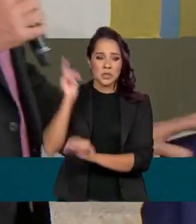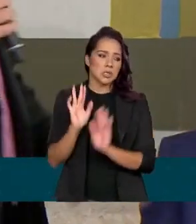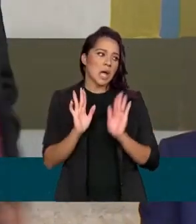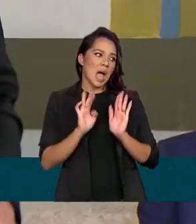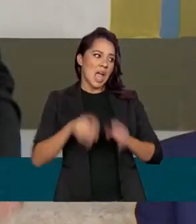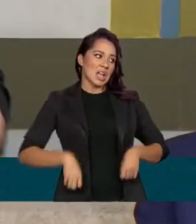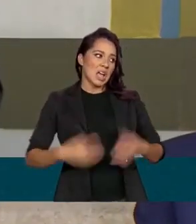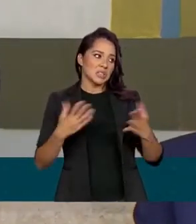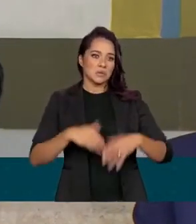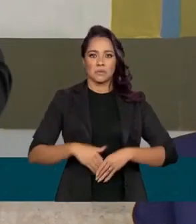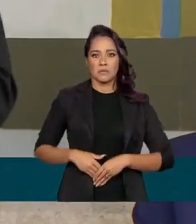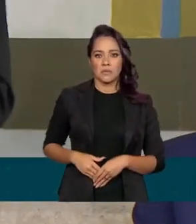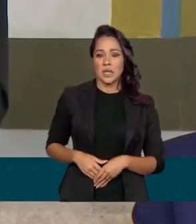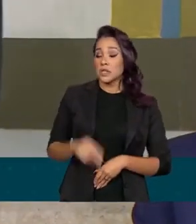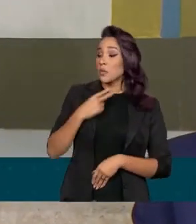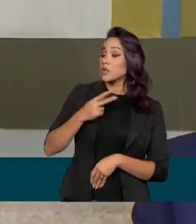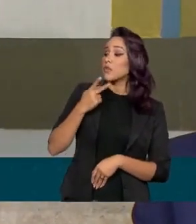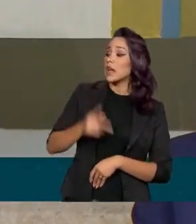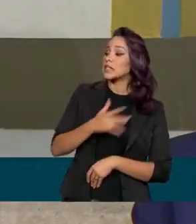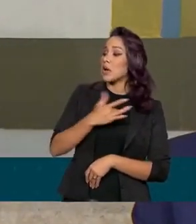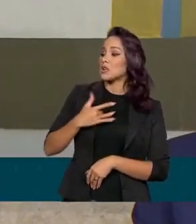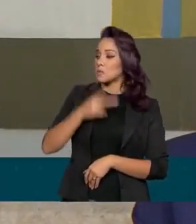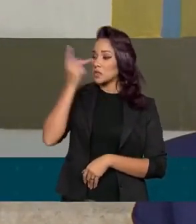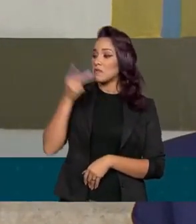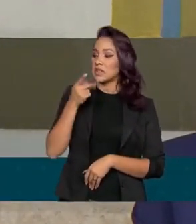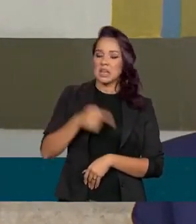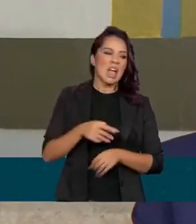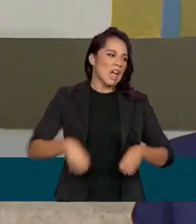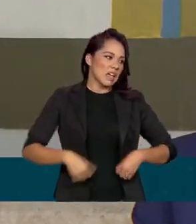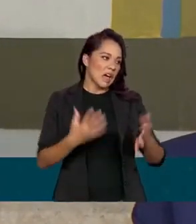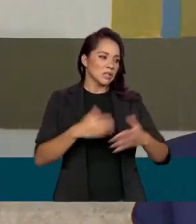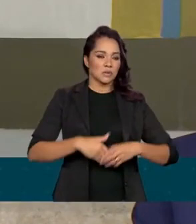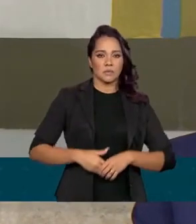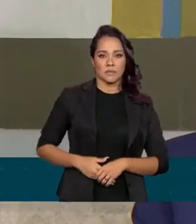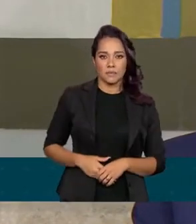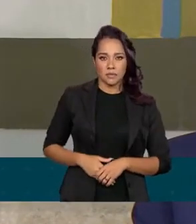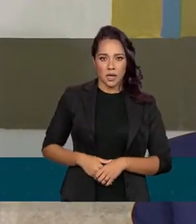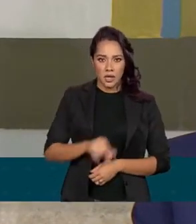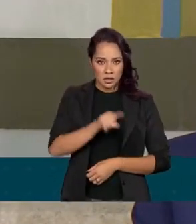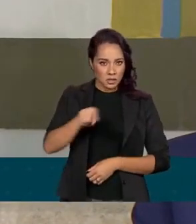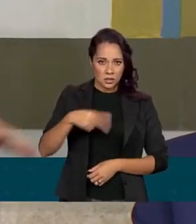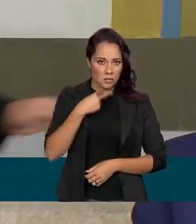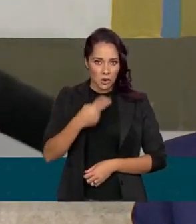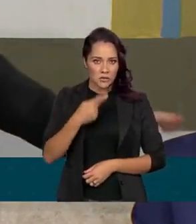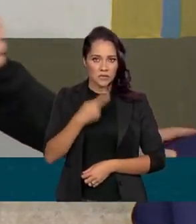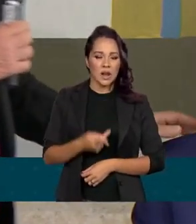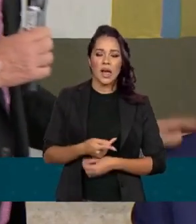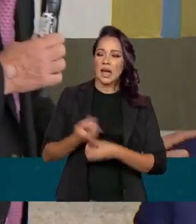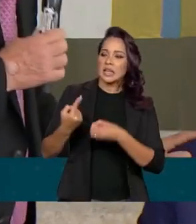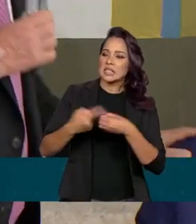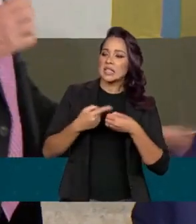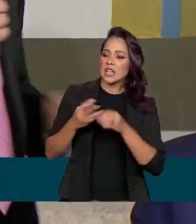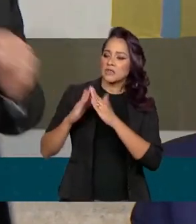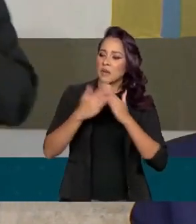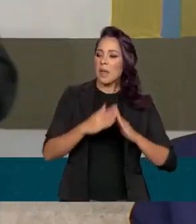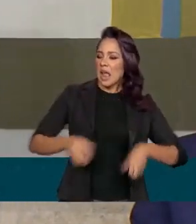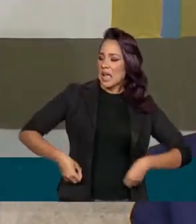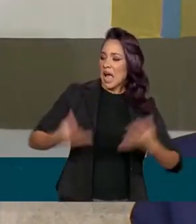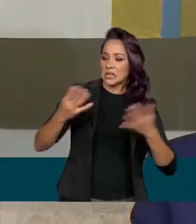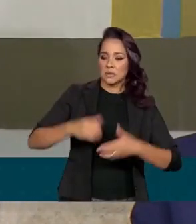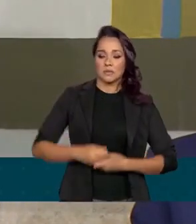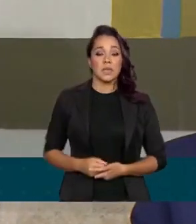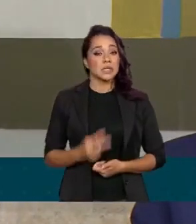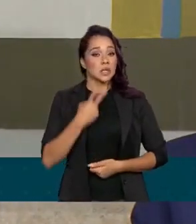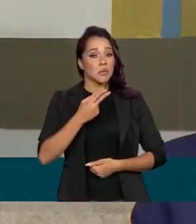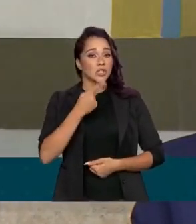é gasto. Você não pode falar em saúde que as pessoas falam é gasto. Você não pode falar em urbanização de favela que é gasto.